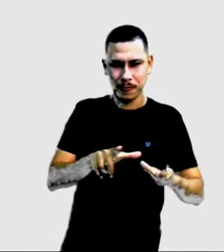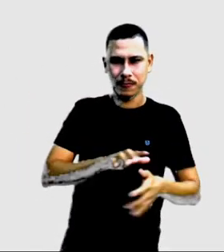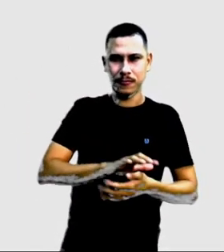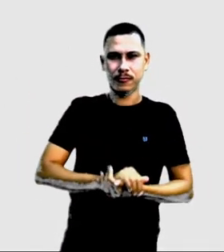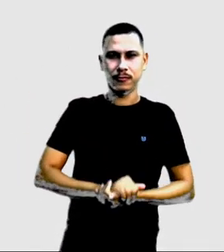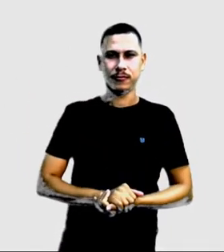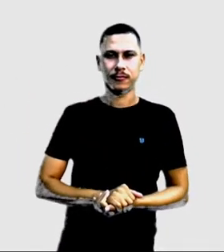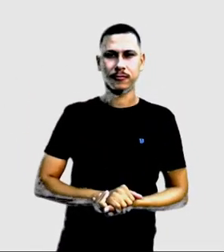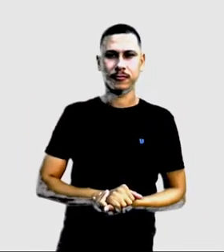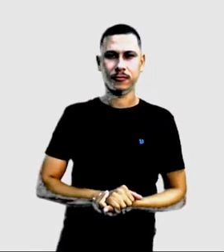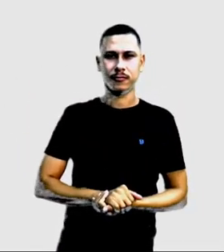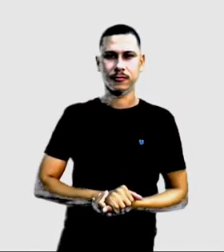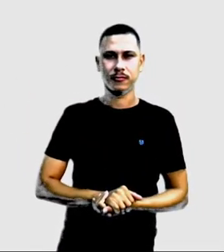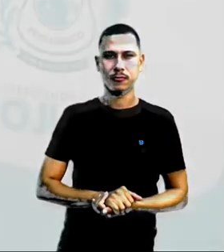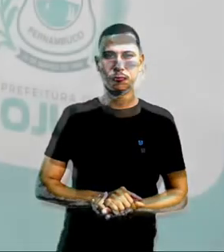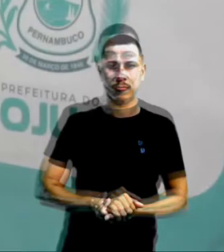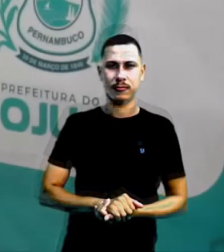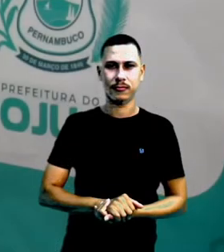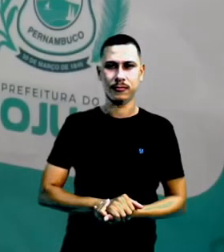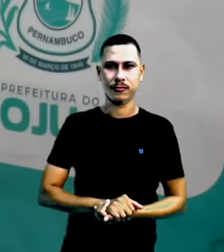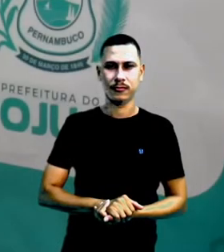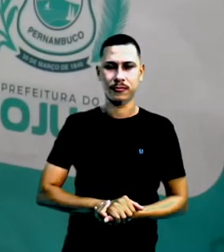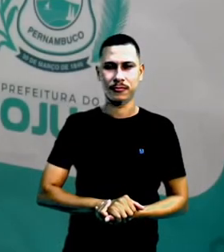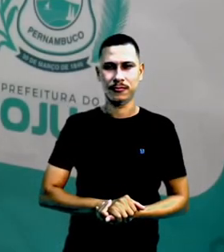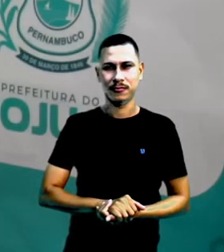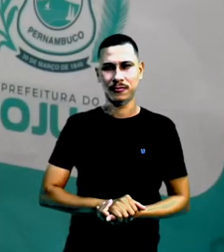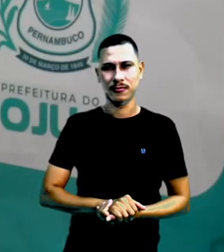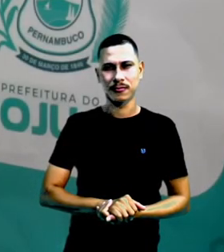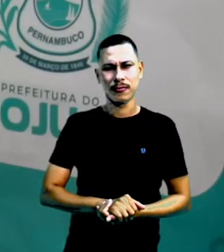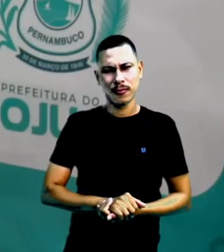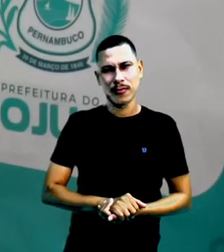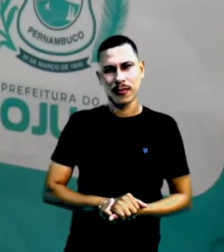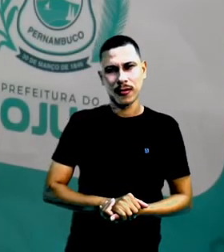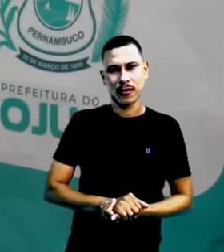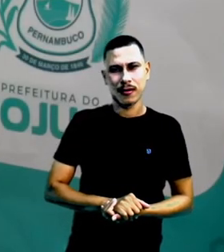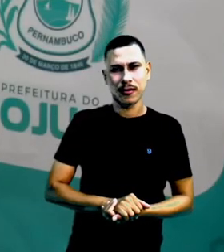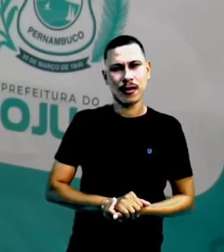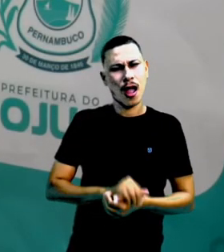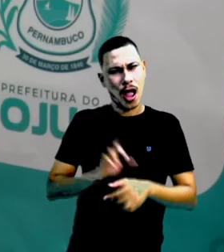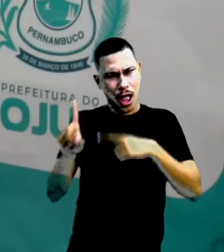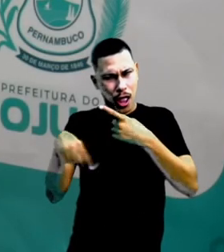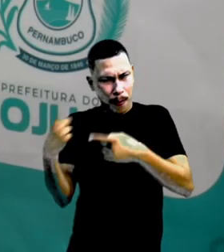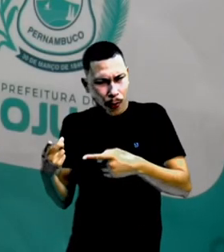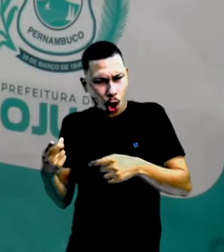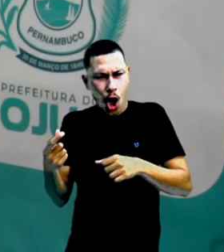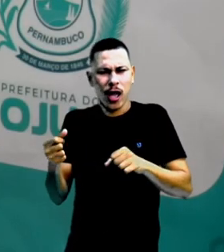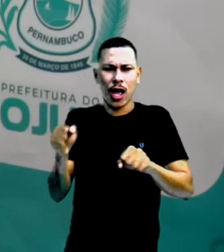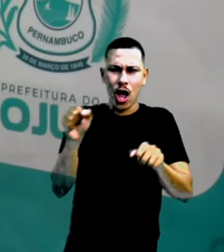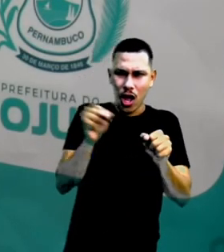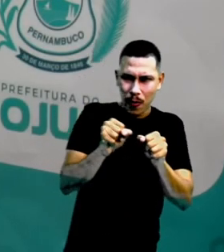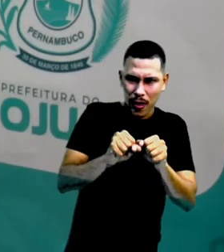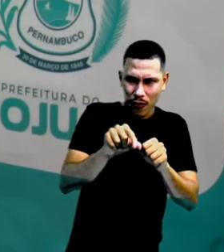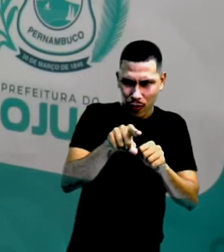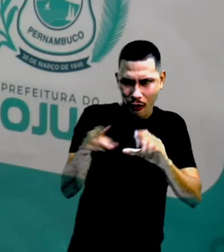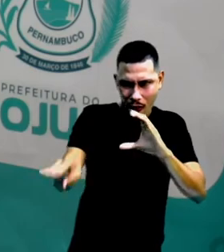ser automaticamente direcionado para o desafio. Faça lá o desafio, que eu estou aguardando o que você